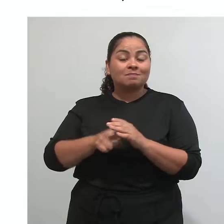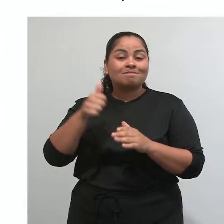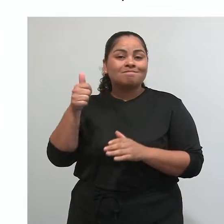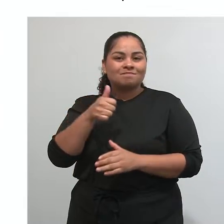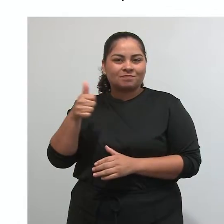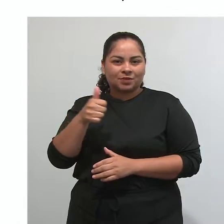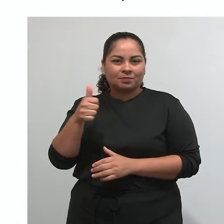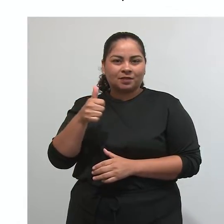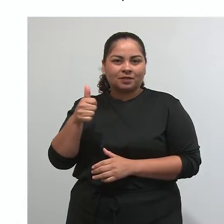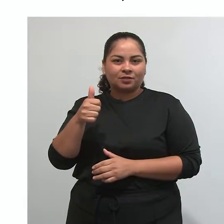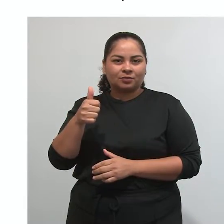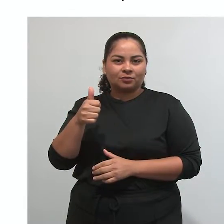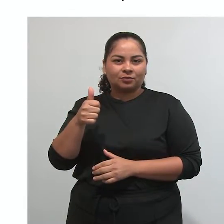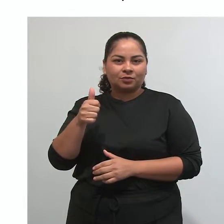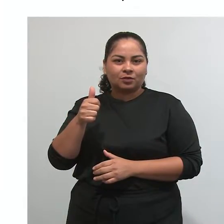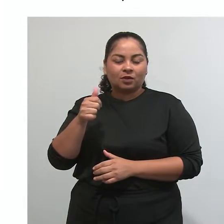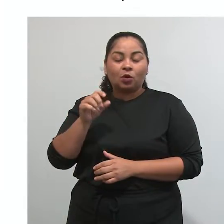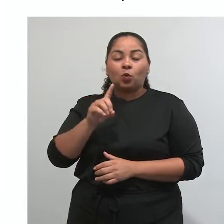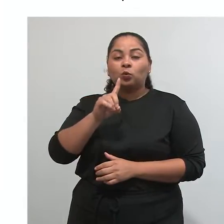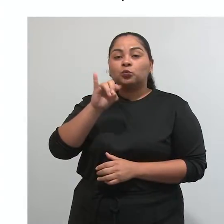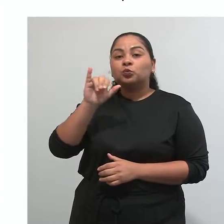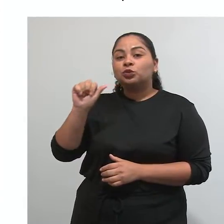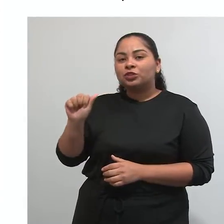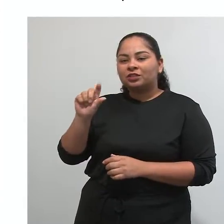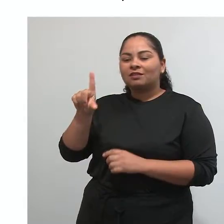é importante que você defina data,